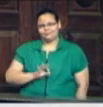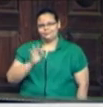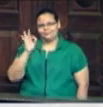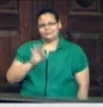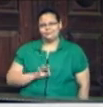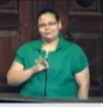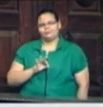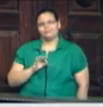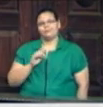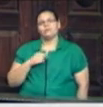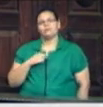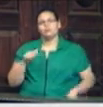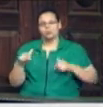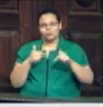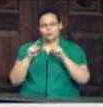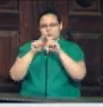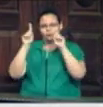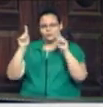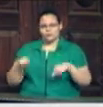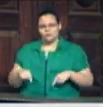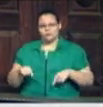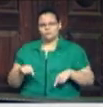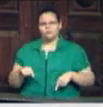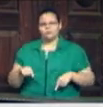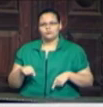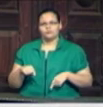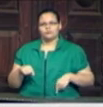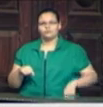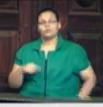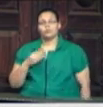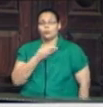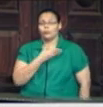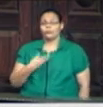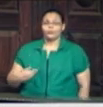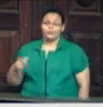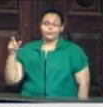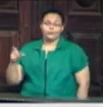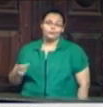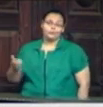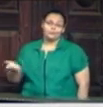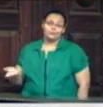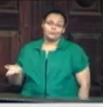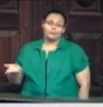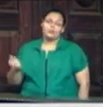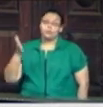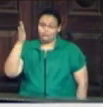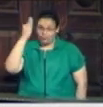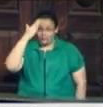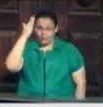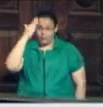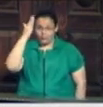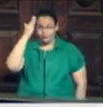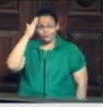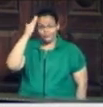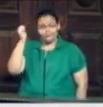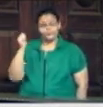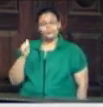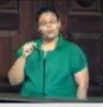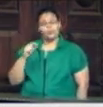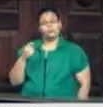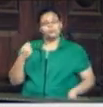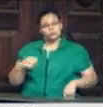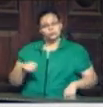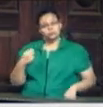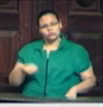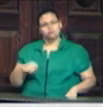70% da variação. Ora, o governo sabe que tem que